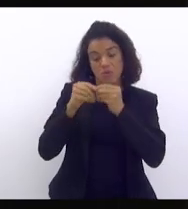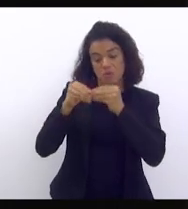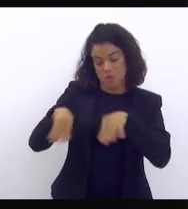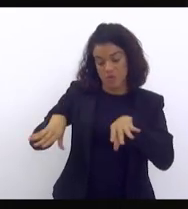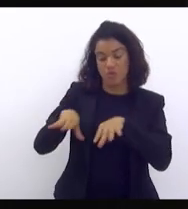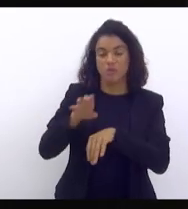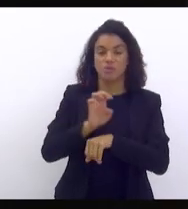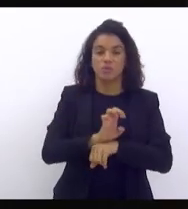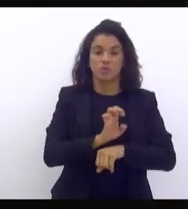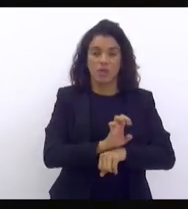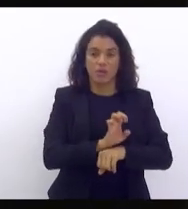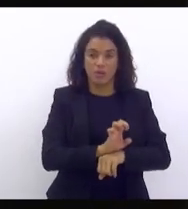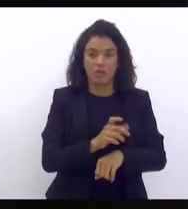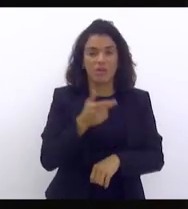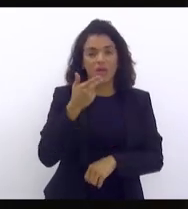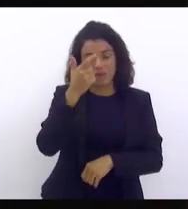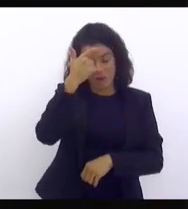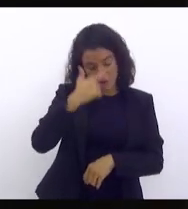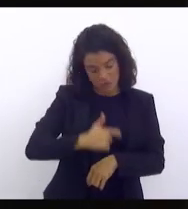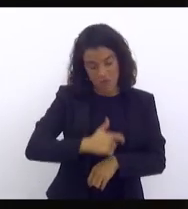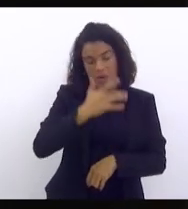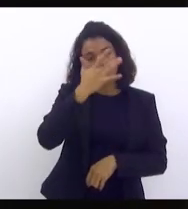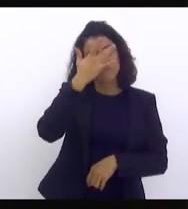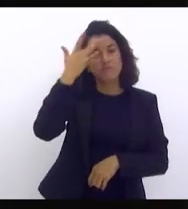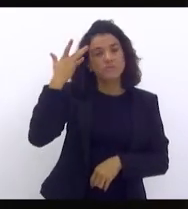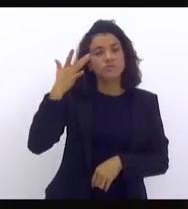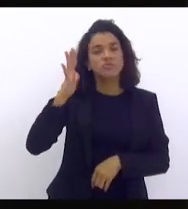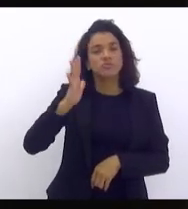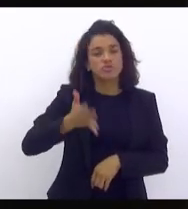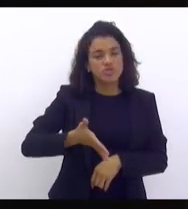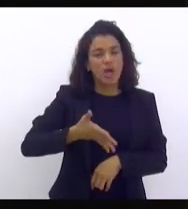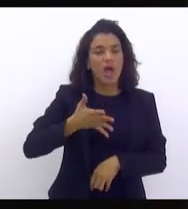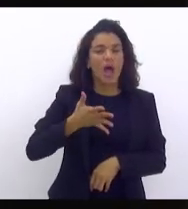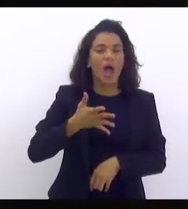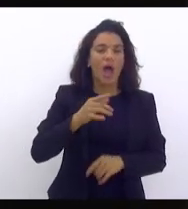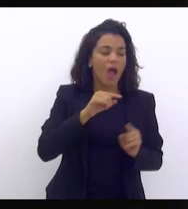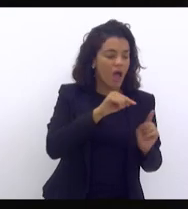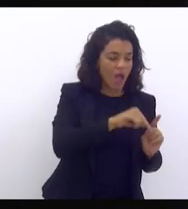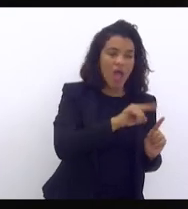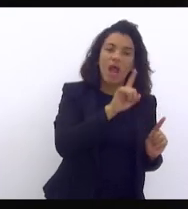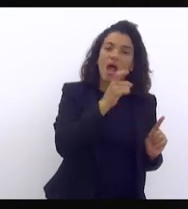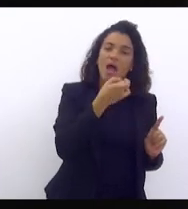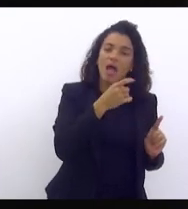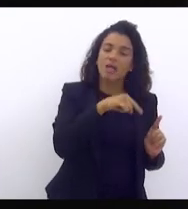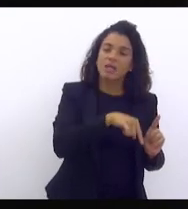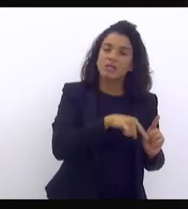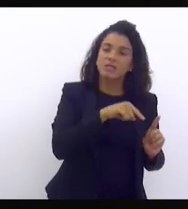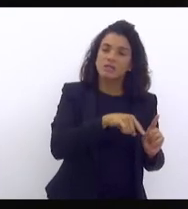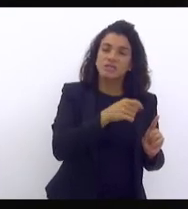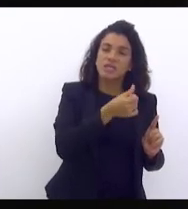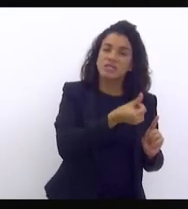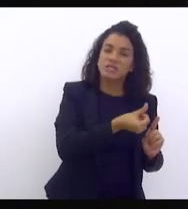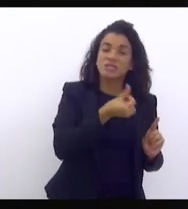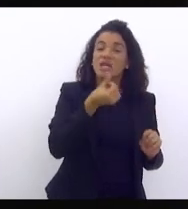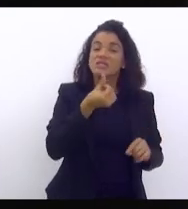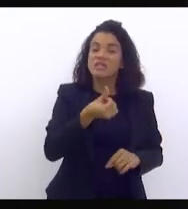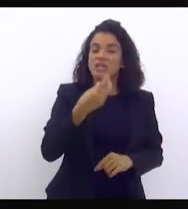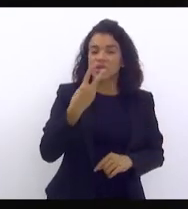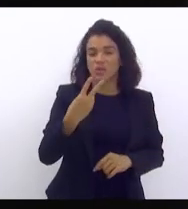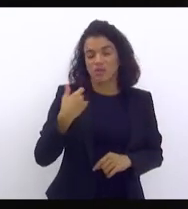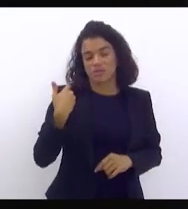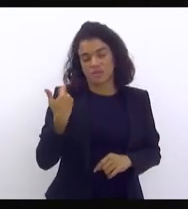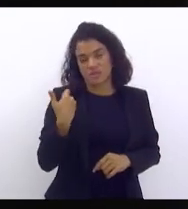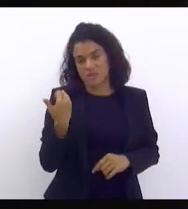Estado. Quem está falando aqui é uma pessoa que já passou de um lado para o outro. Eu estou com 62 anos e nunca